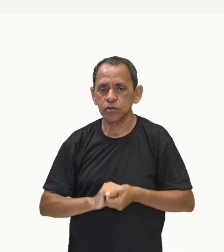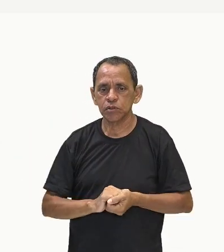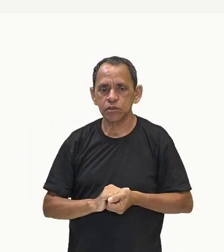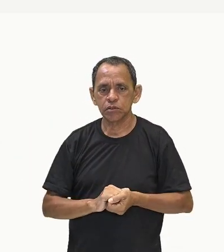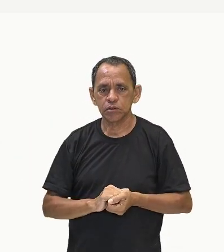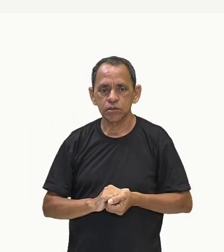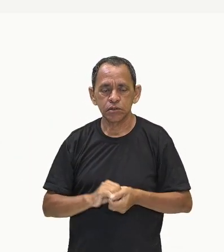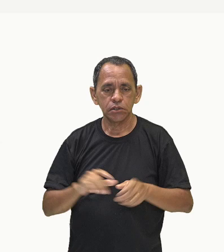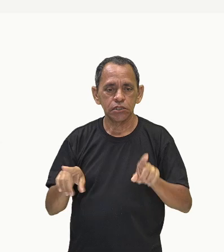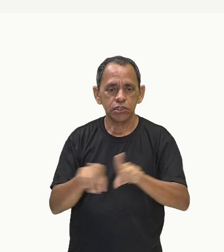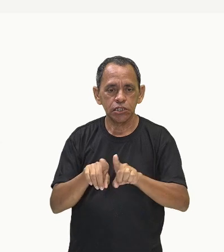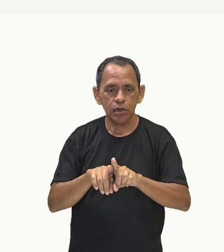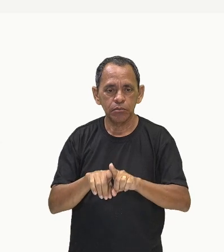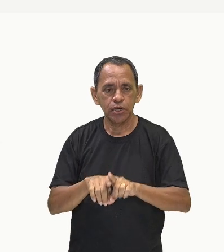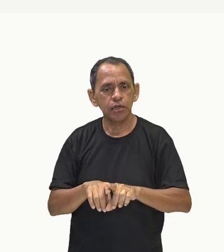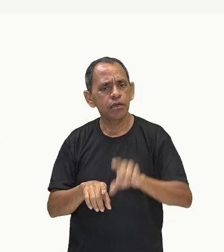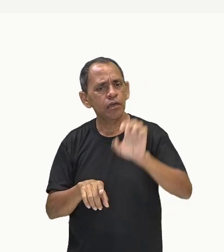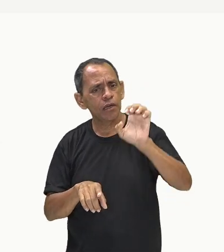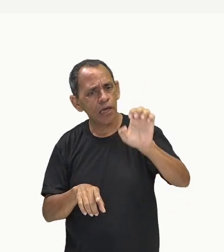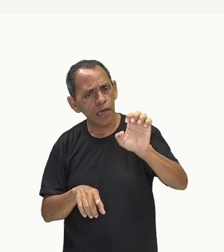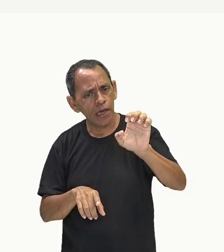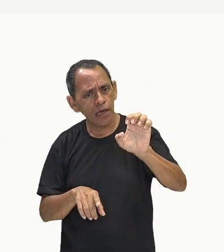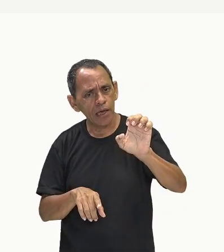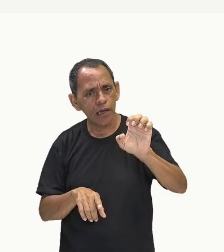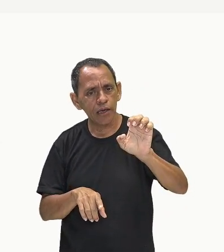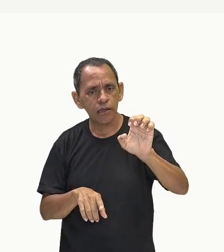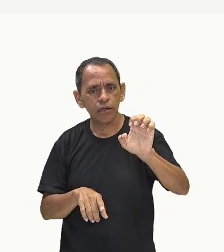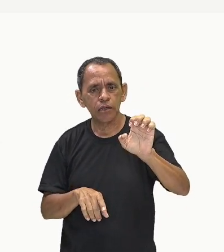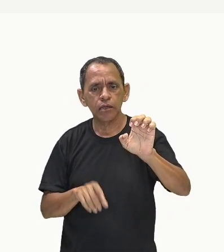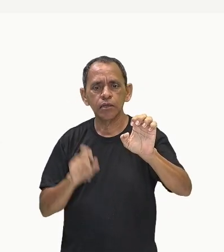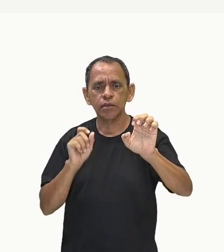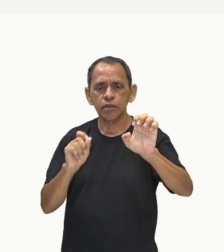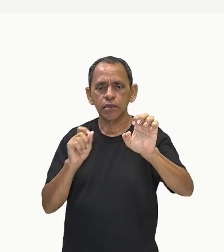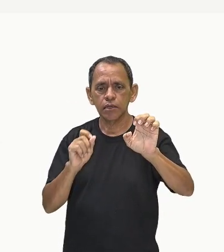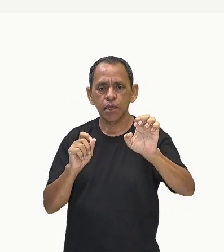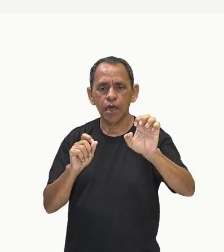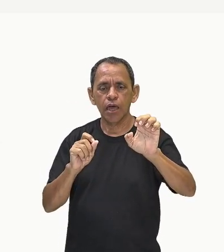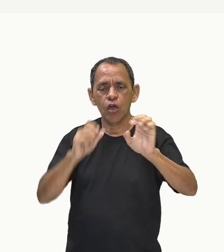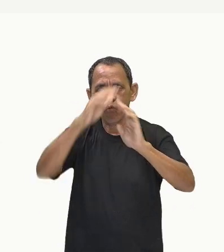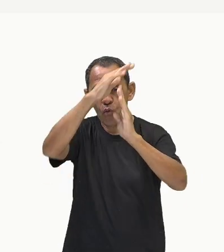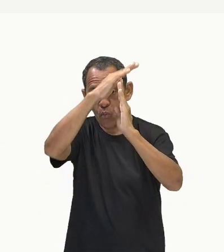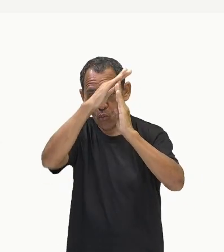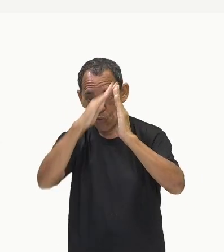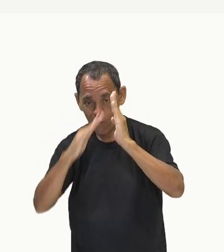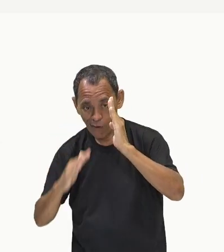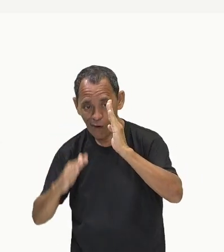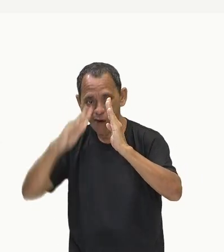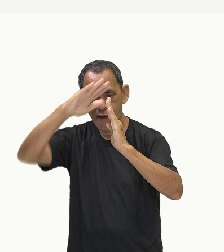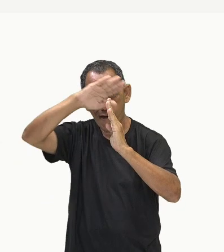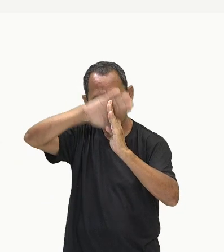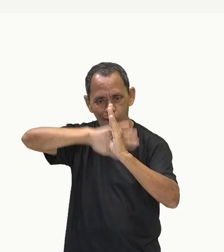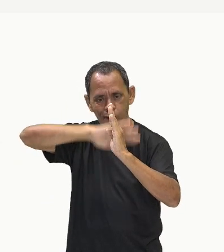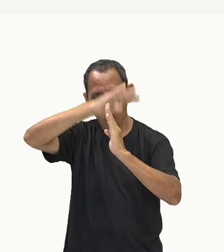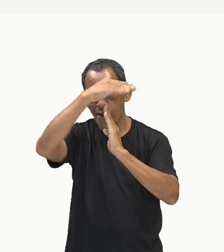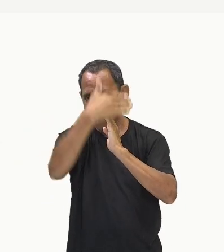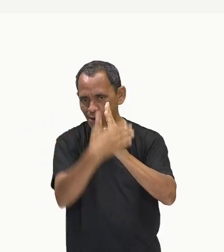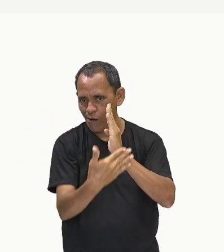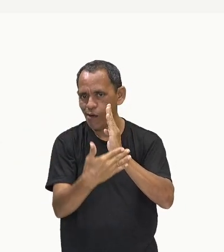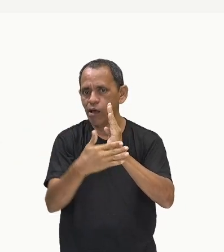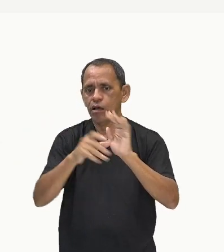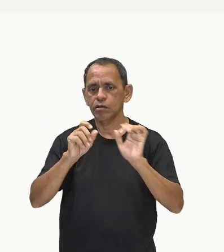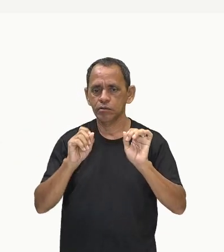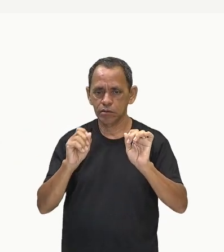icosaedro também é um poliedro que é formado por faces triangulares,